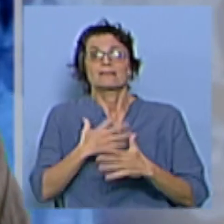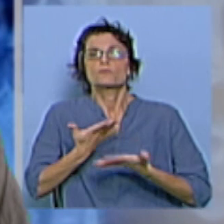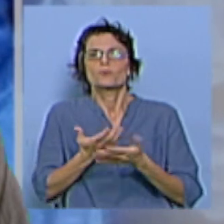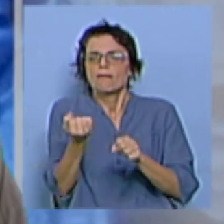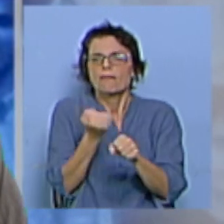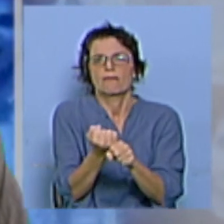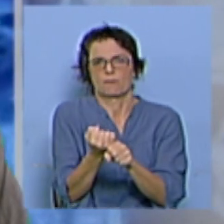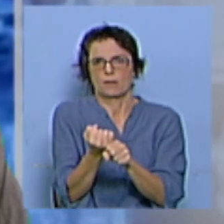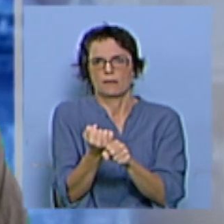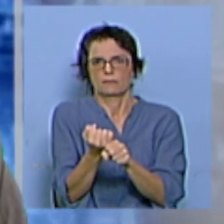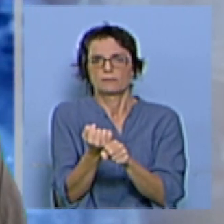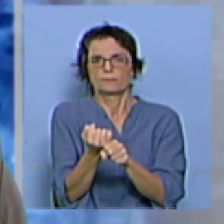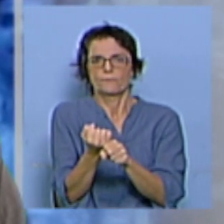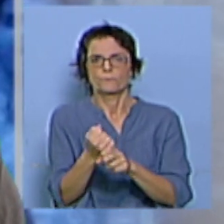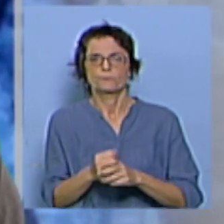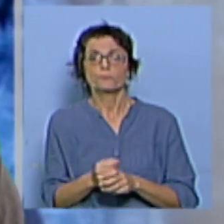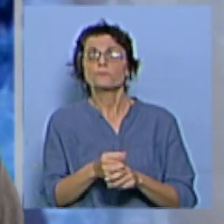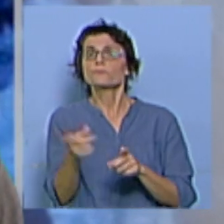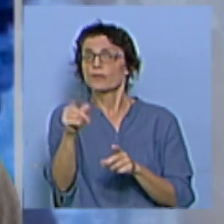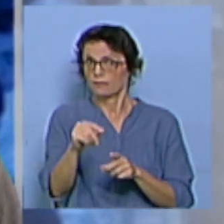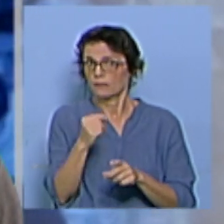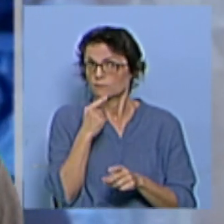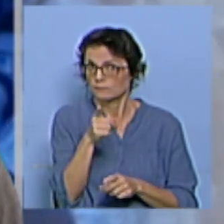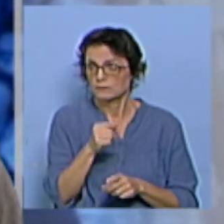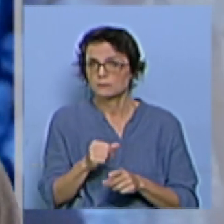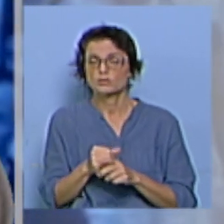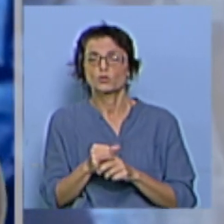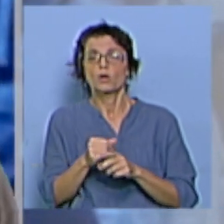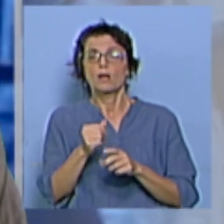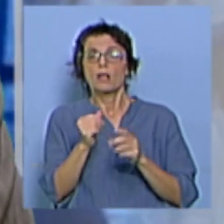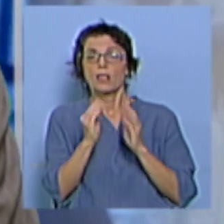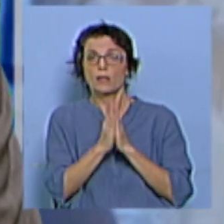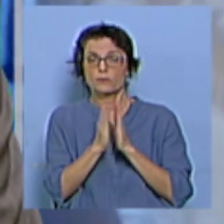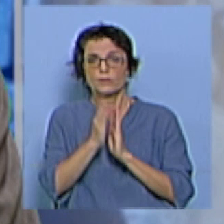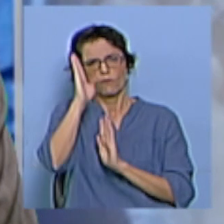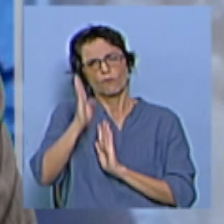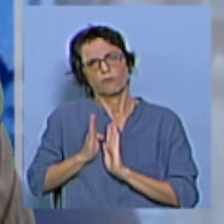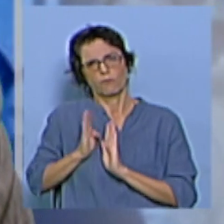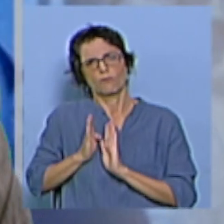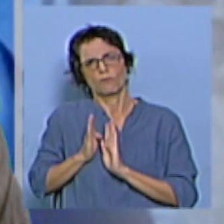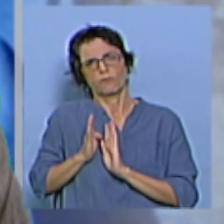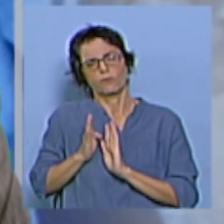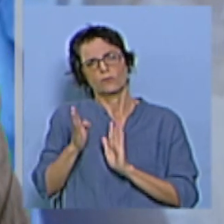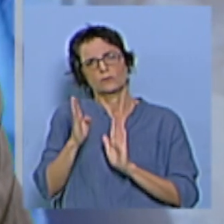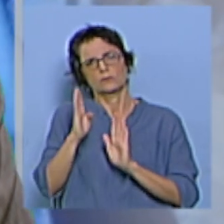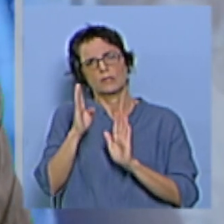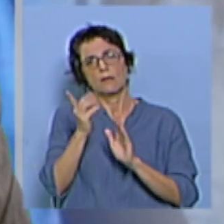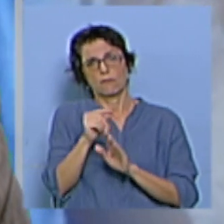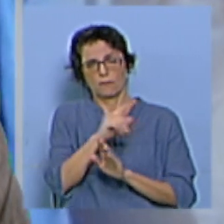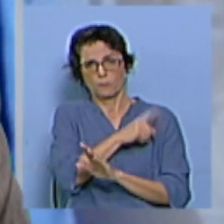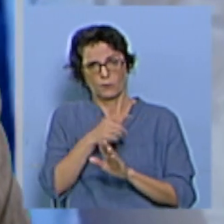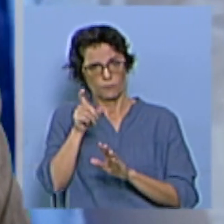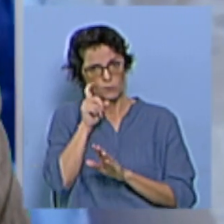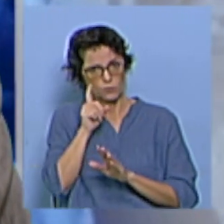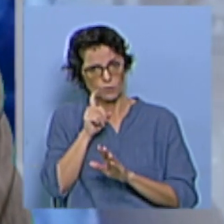segundo lugar, ao nível da Diocese das Forças Armadas e Forças de Segurança, houve um princípio que nos norteou,